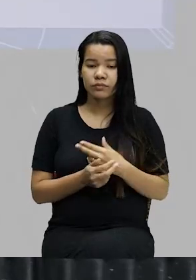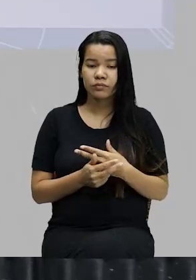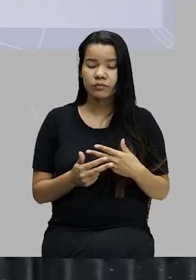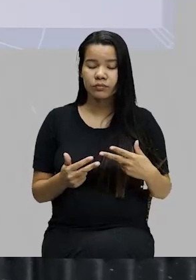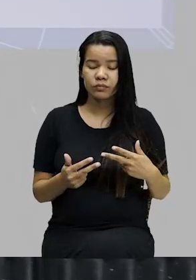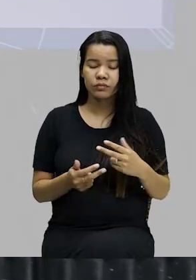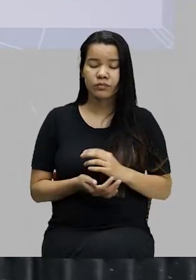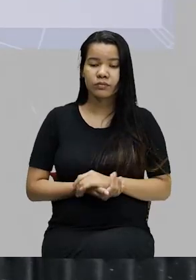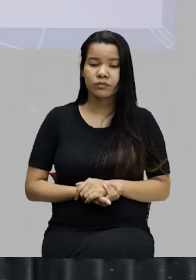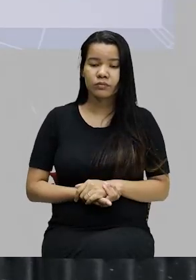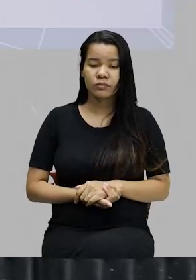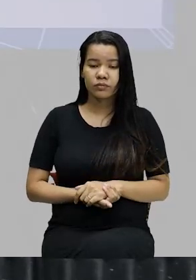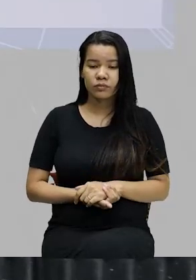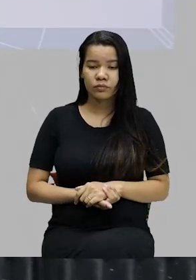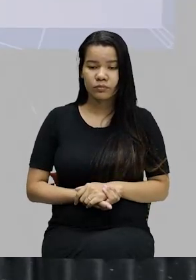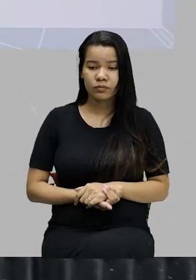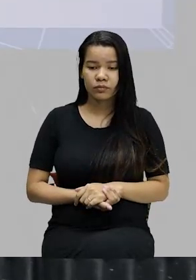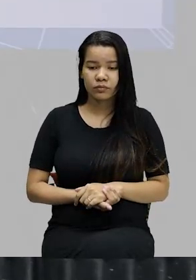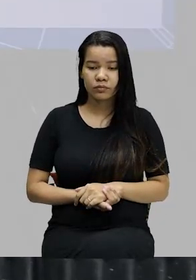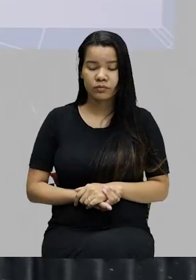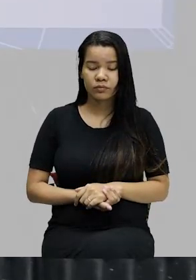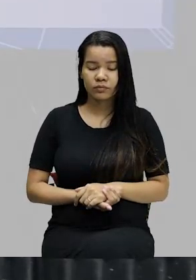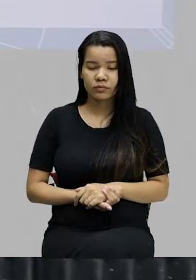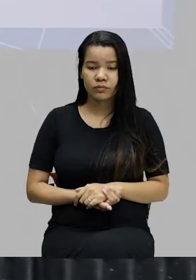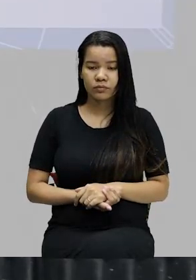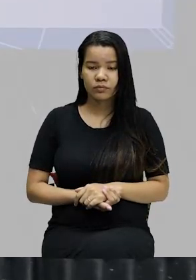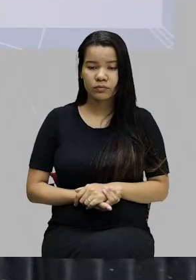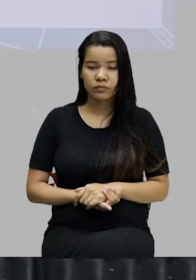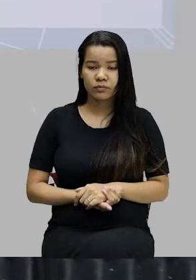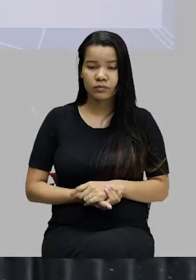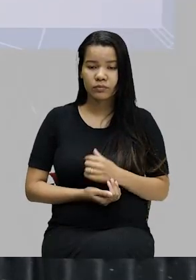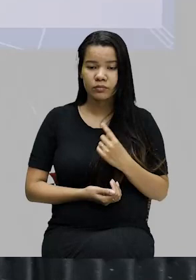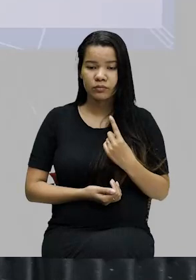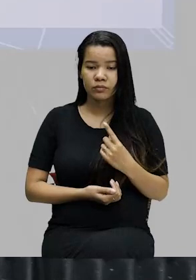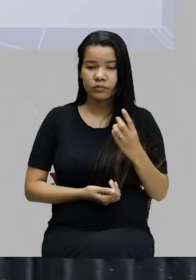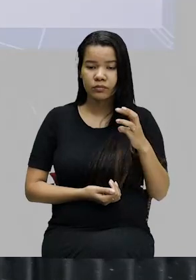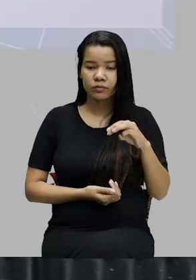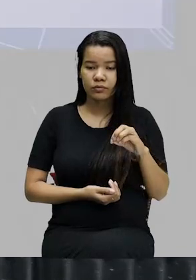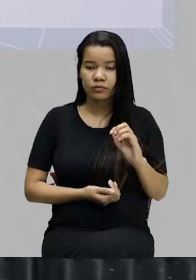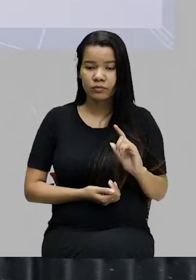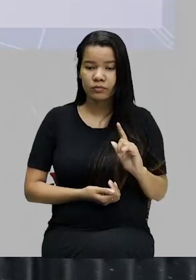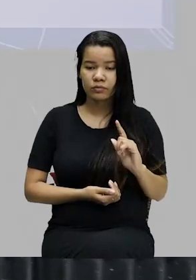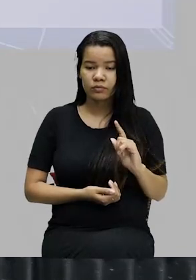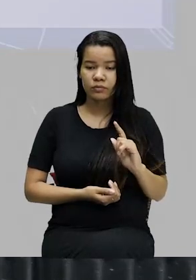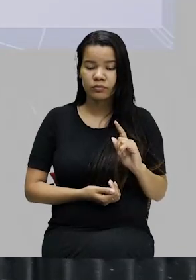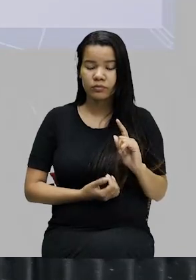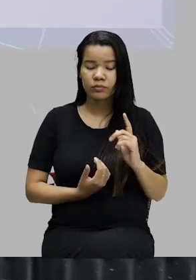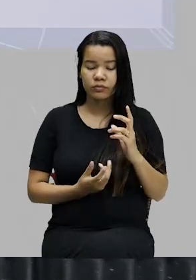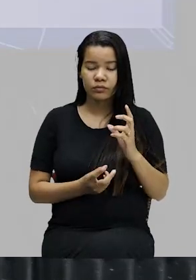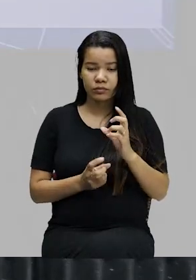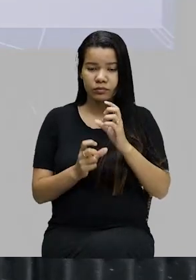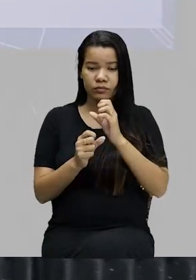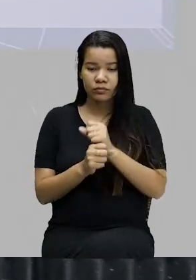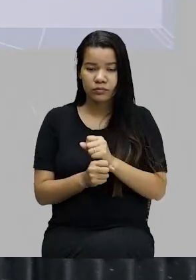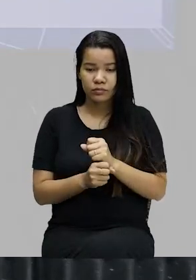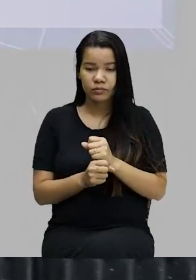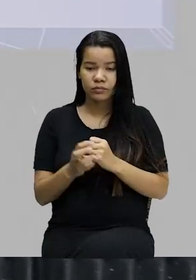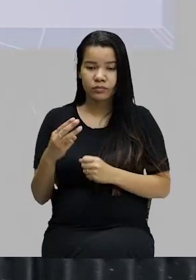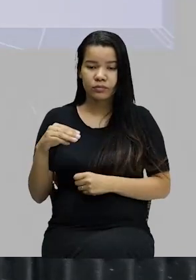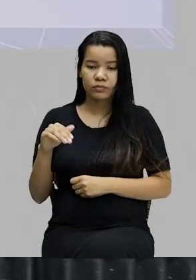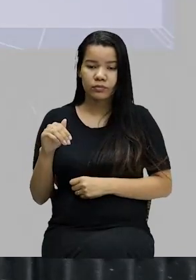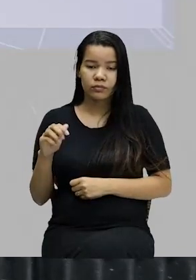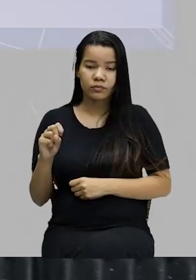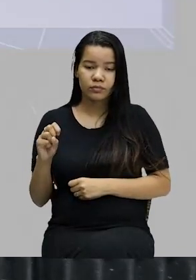um mol de átomos de potássio. Um mol de átomos de potássio vai equivaler a massa em